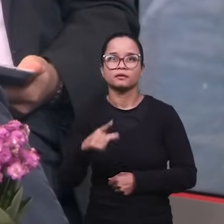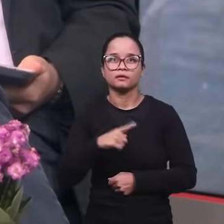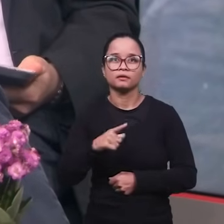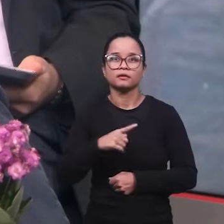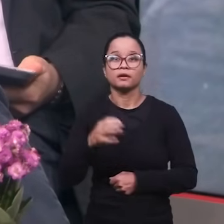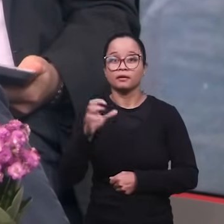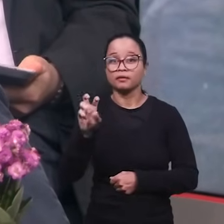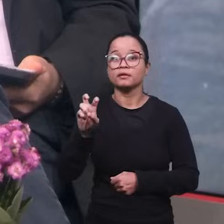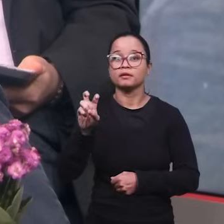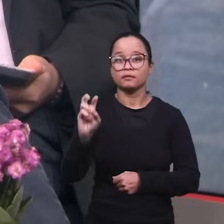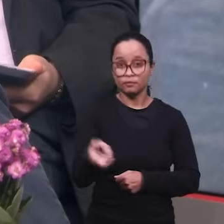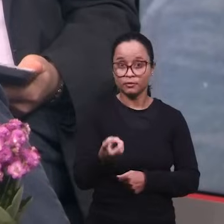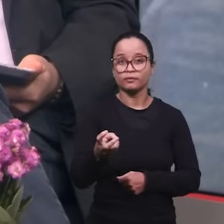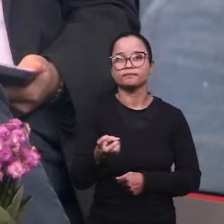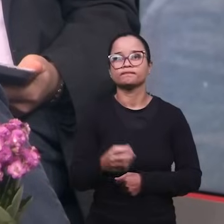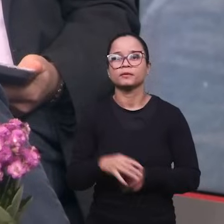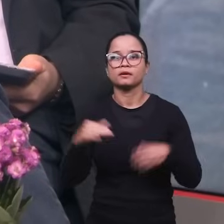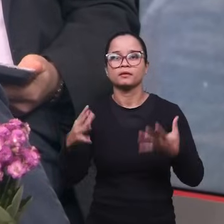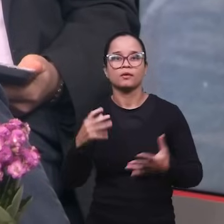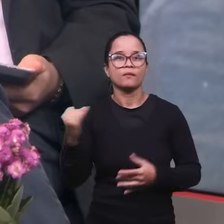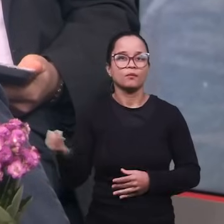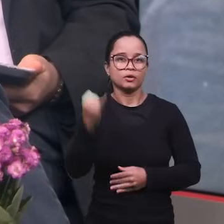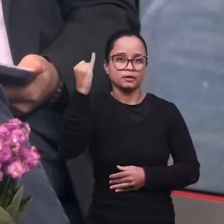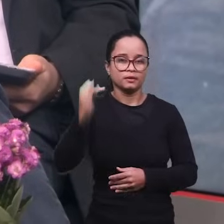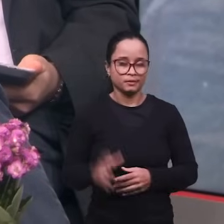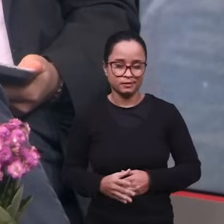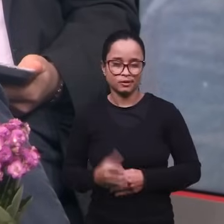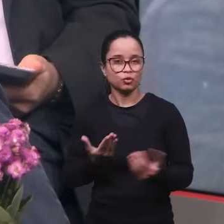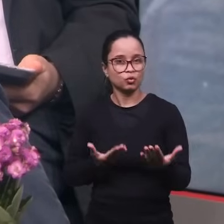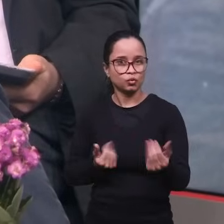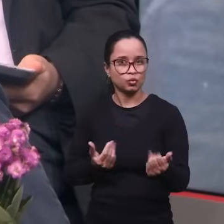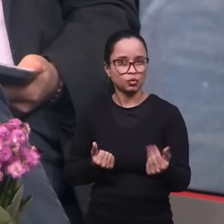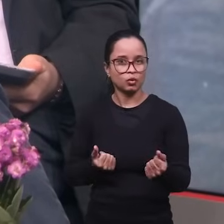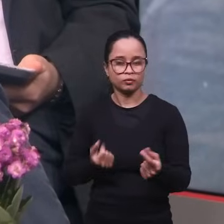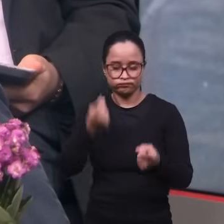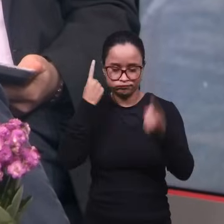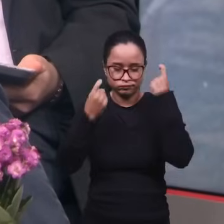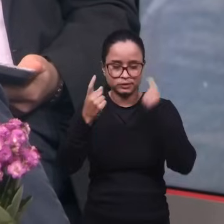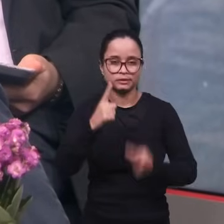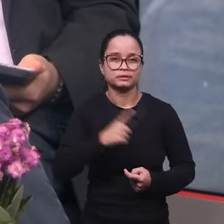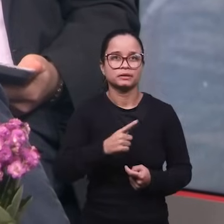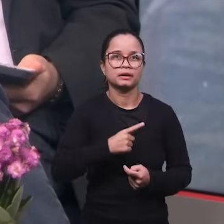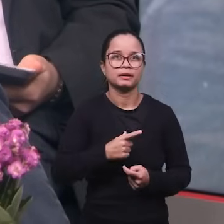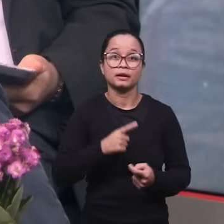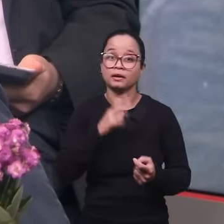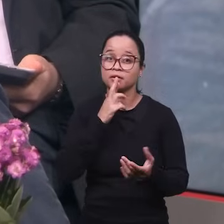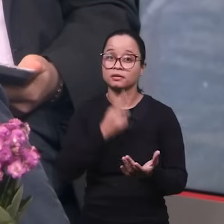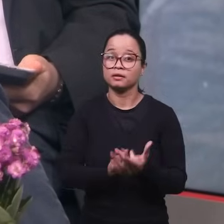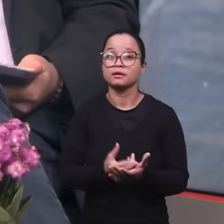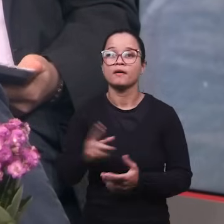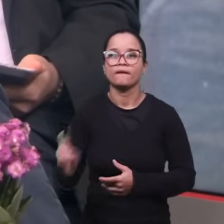receber R$5.000. Então, a importância do jovem começar a se preocupar e o impacto disso para o futuro é